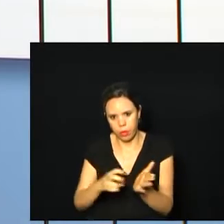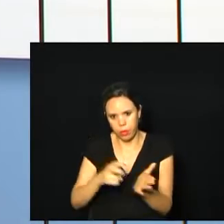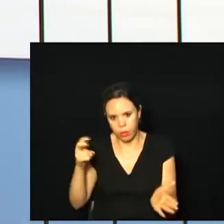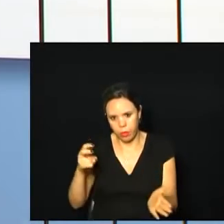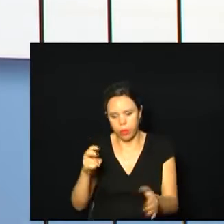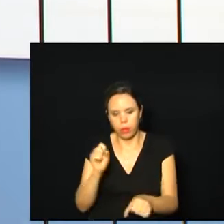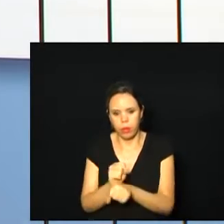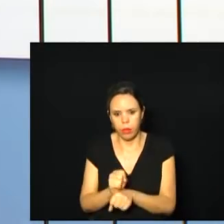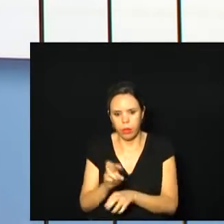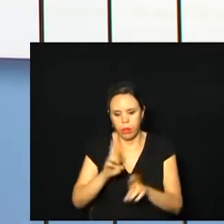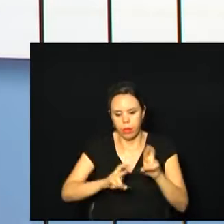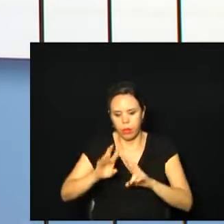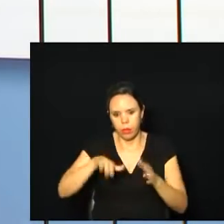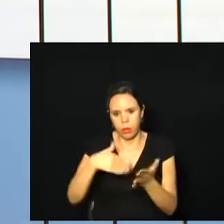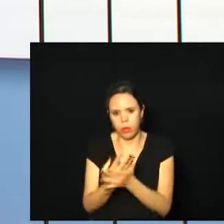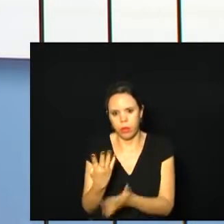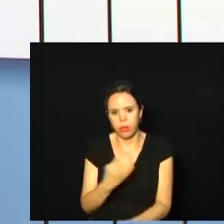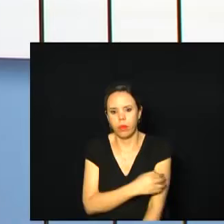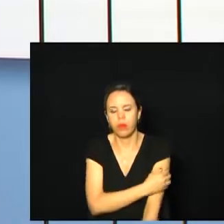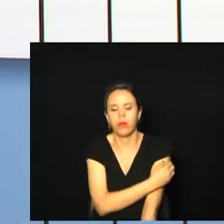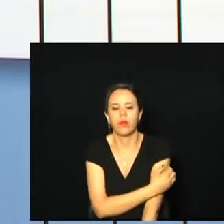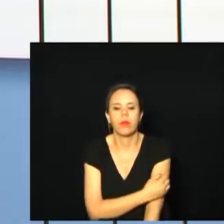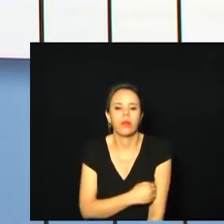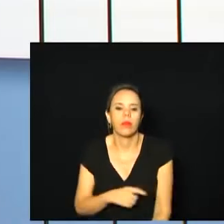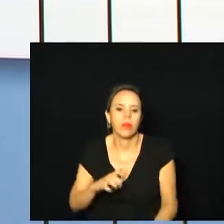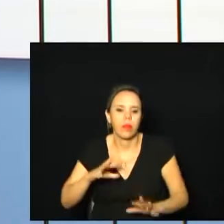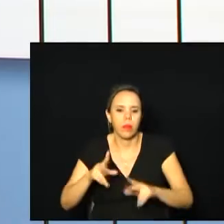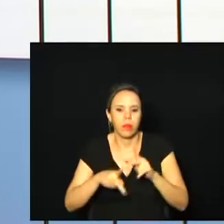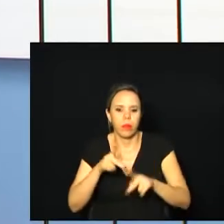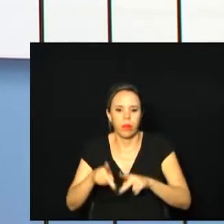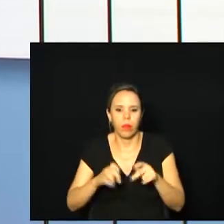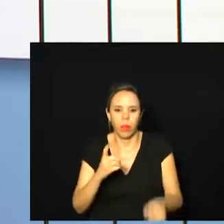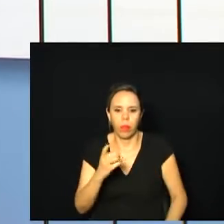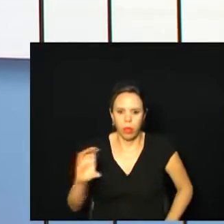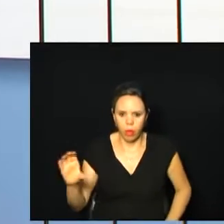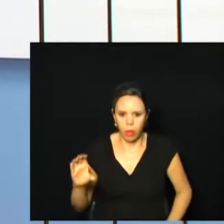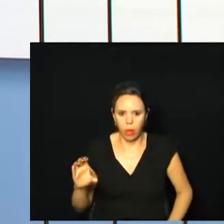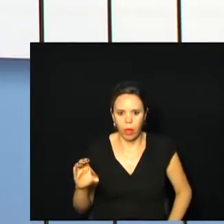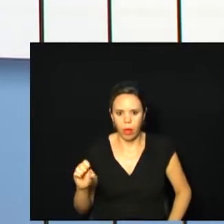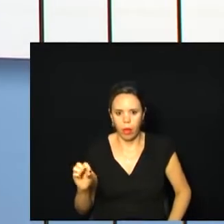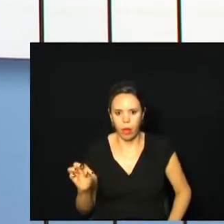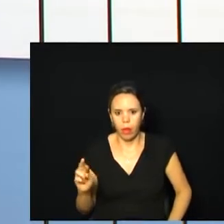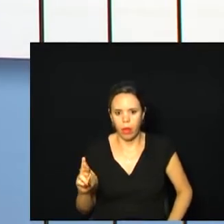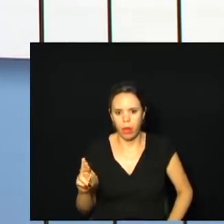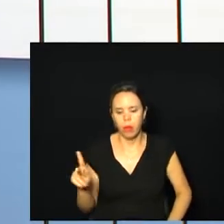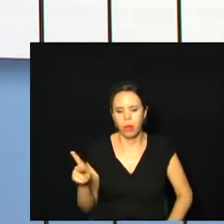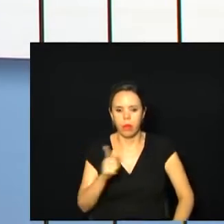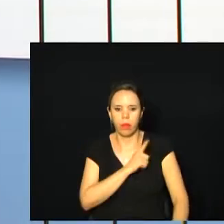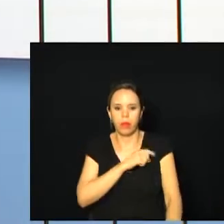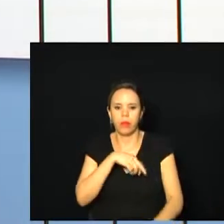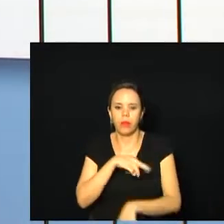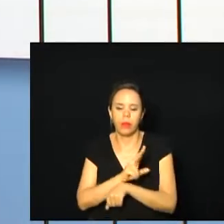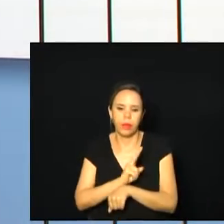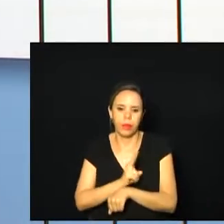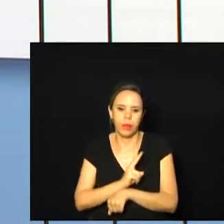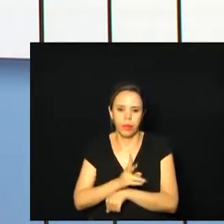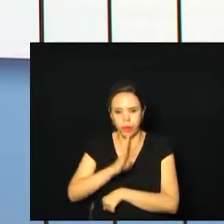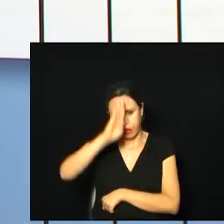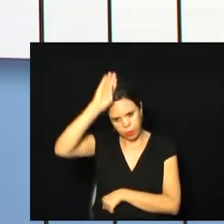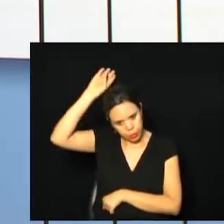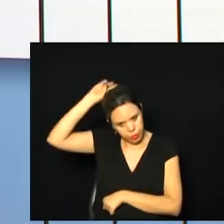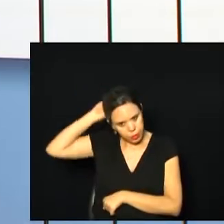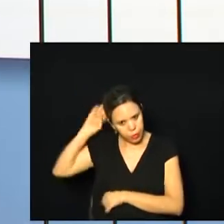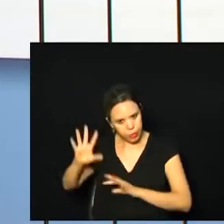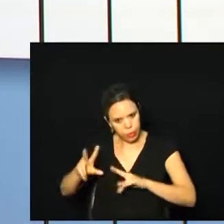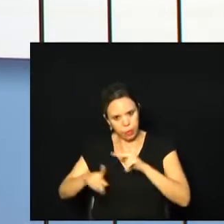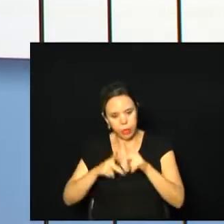ela continua até às 4, que envolve atores da INDEC, da CETRANSP, Guarda Municipal, Corpo de Bombeiros